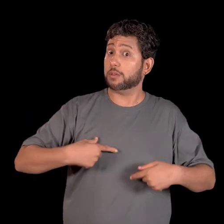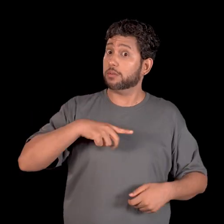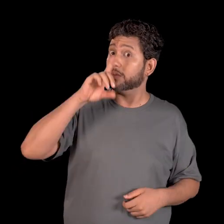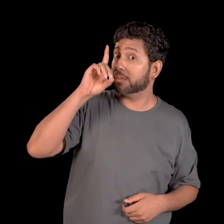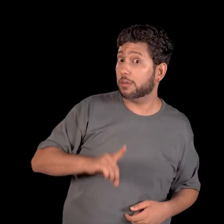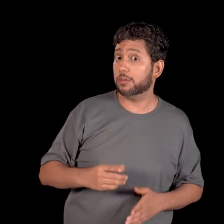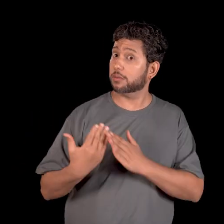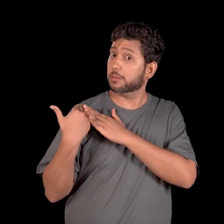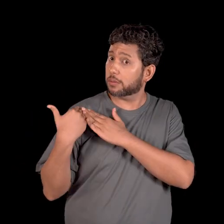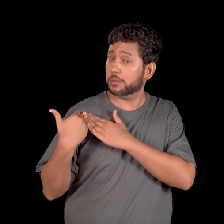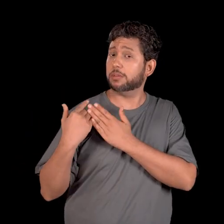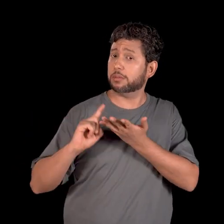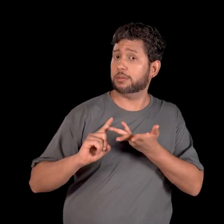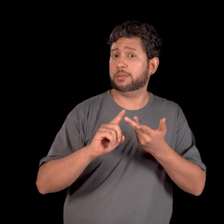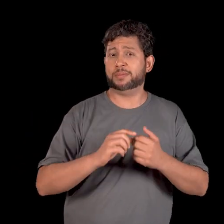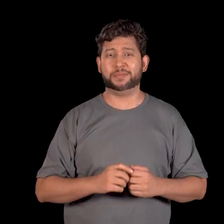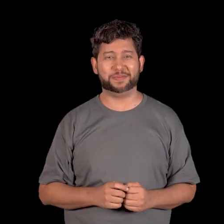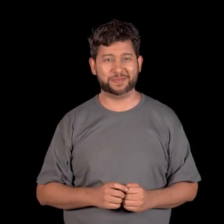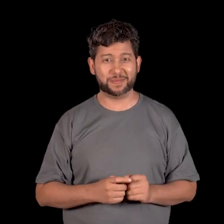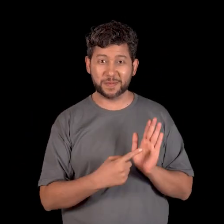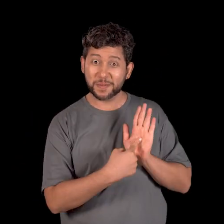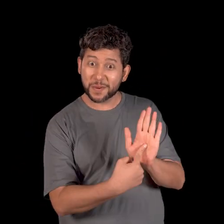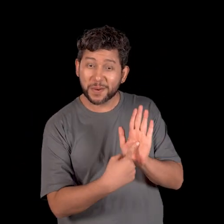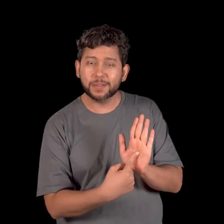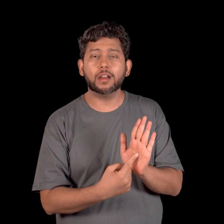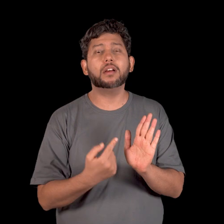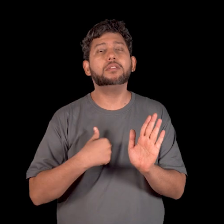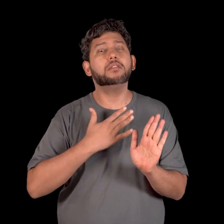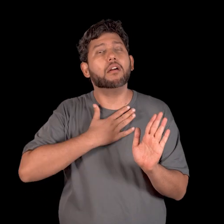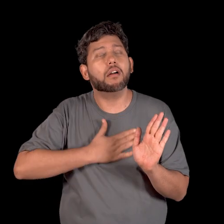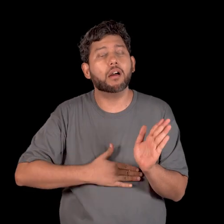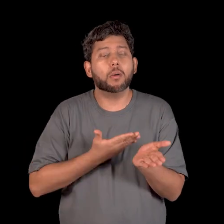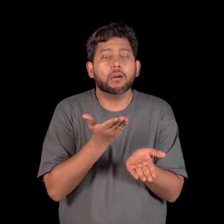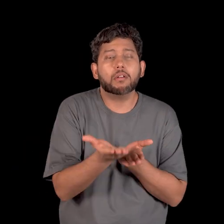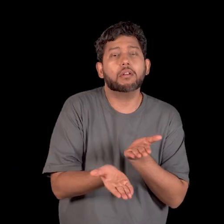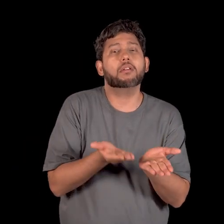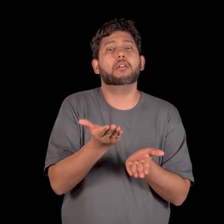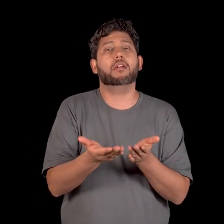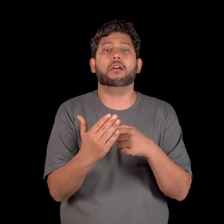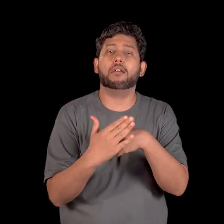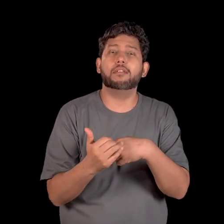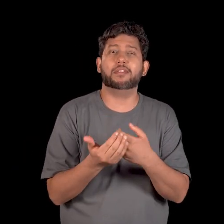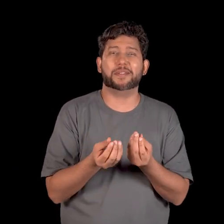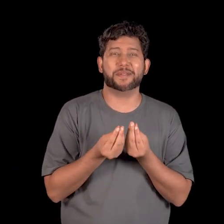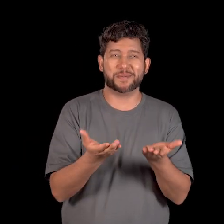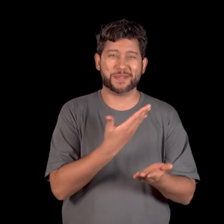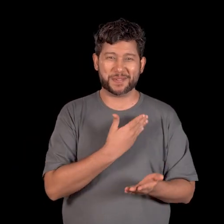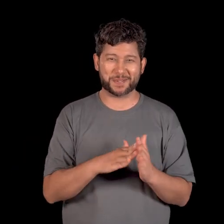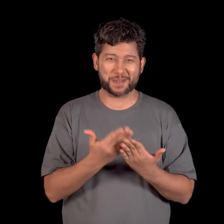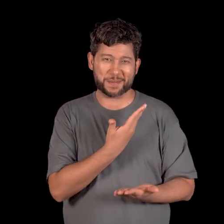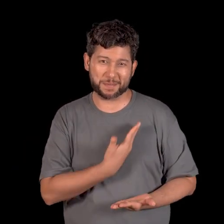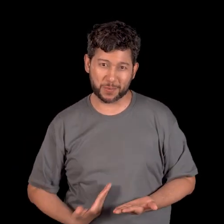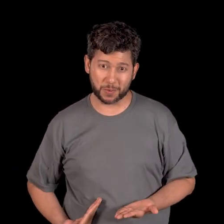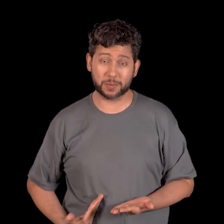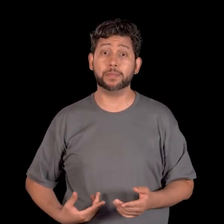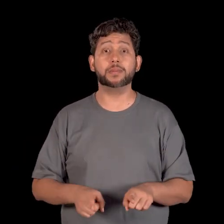cidadão consciente de seus deveres e direitos. Este conteúdo está sendo levado com todo o cuidado para escolas da rede pública,